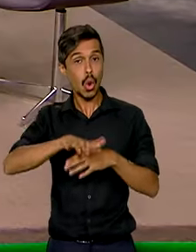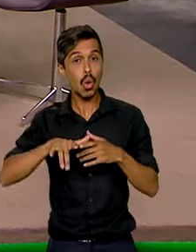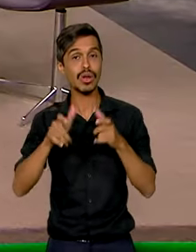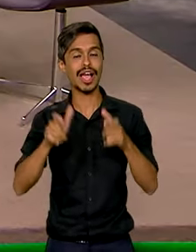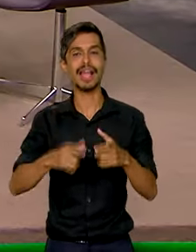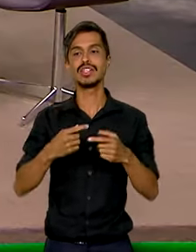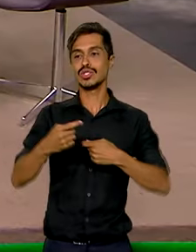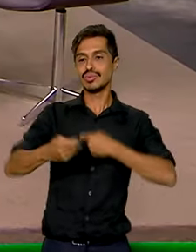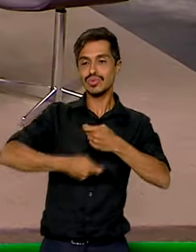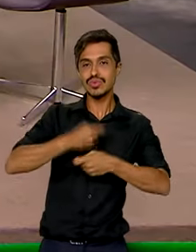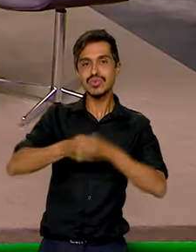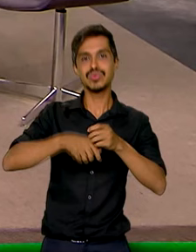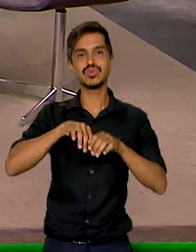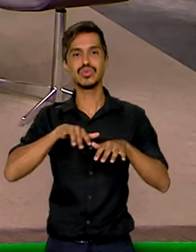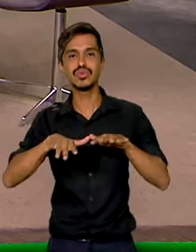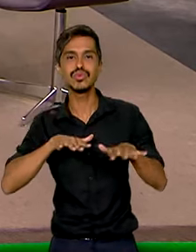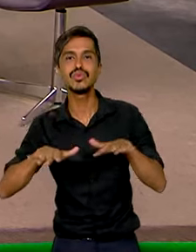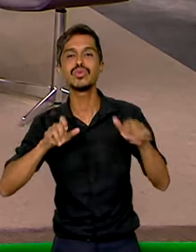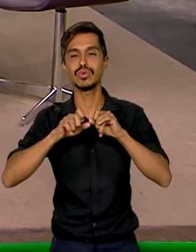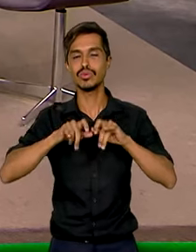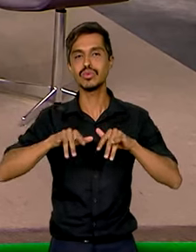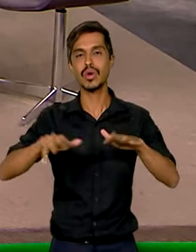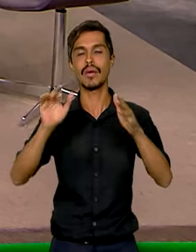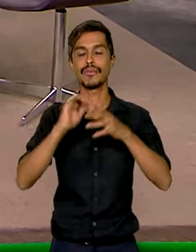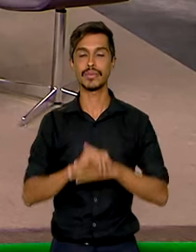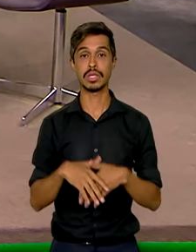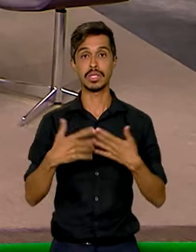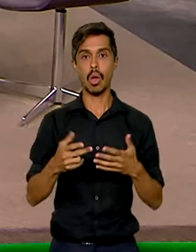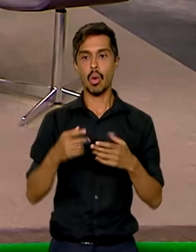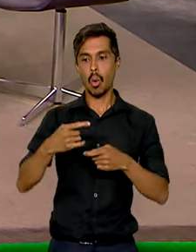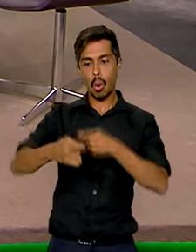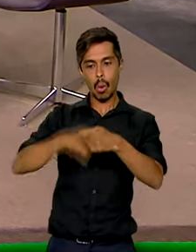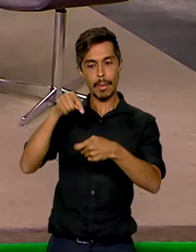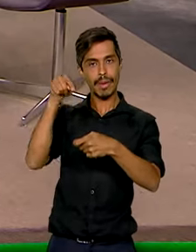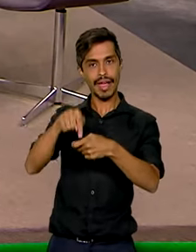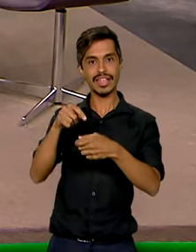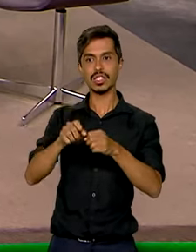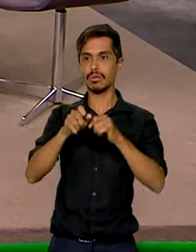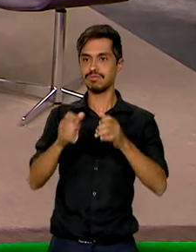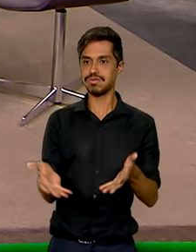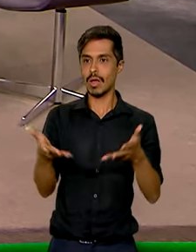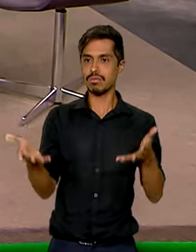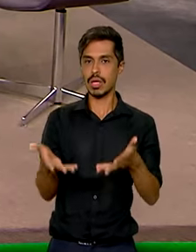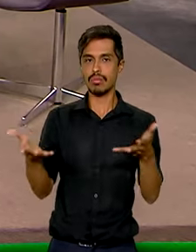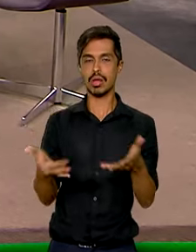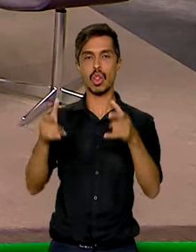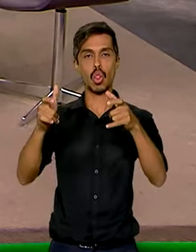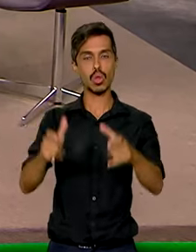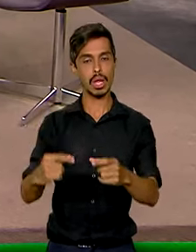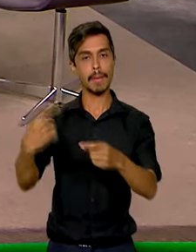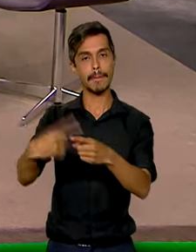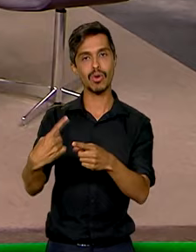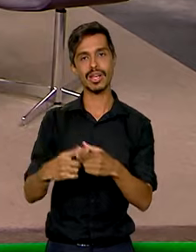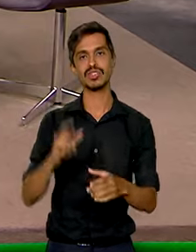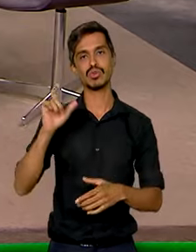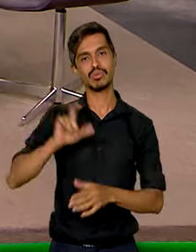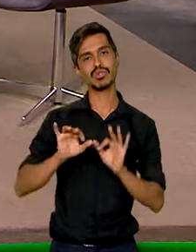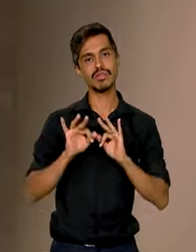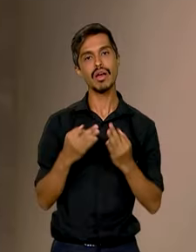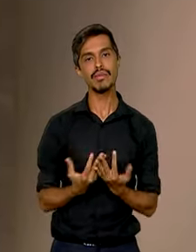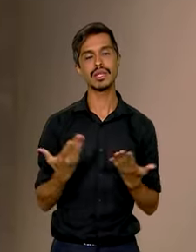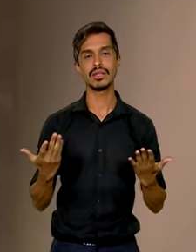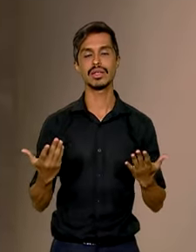Movimenta o recurso. Então, você vê assim que o comércio é muito aquecido nessas localidades por conta do Bolsa Família.